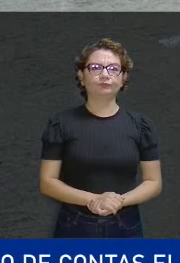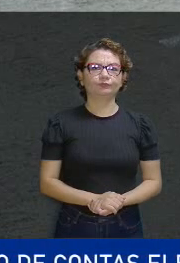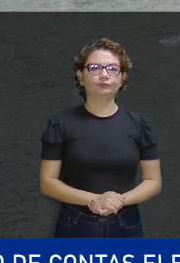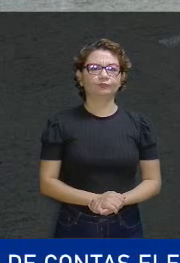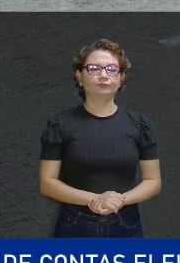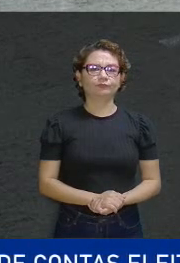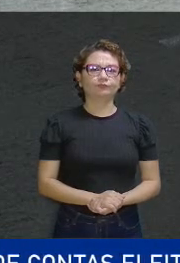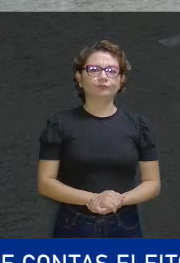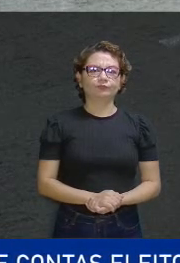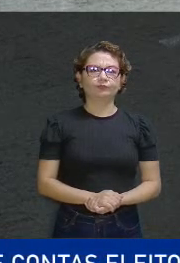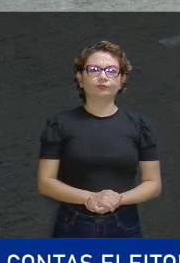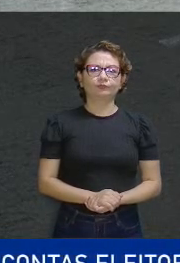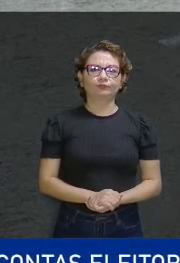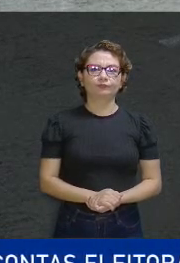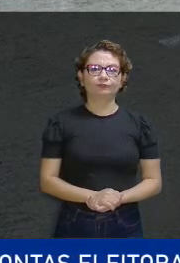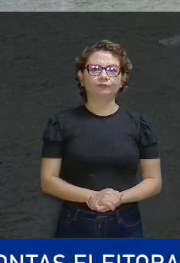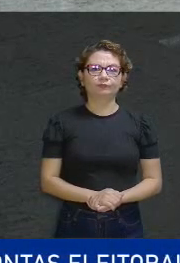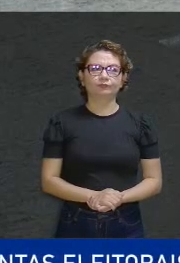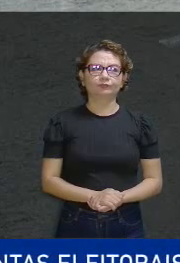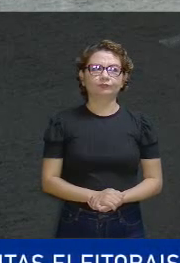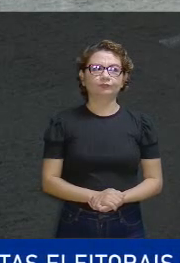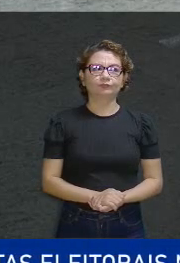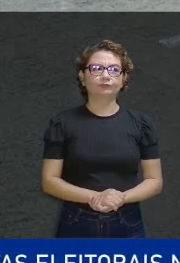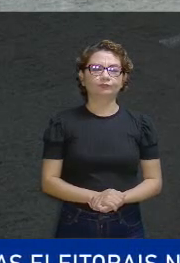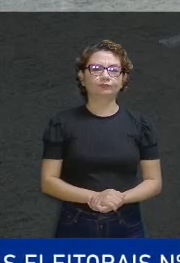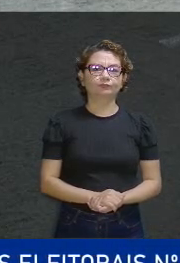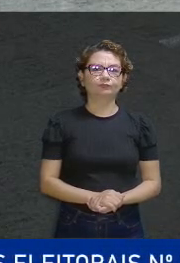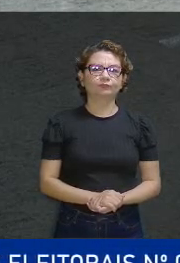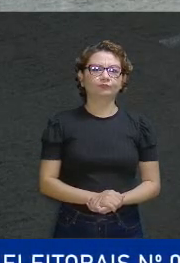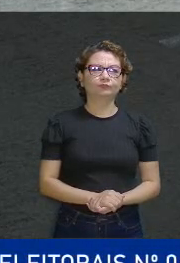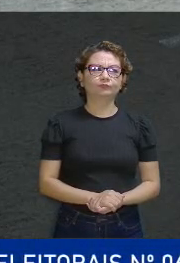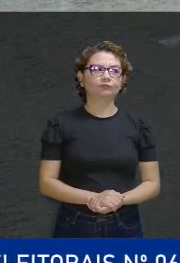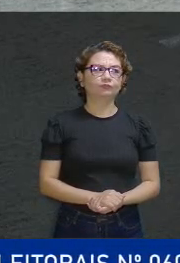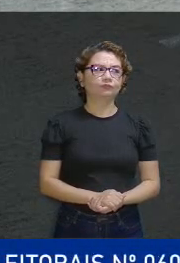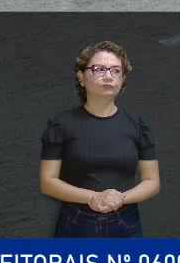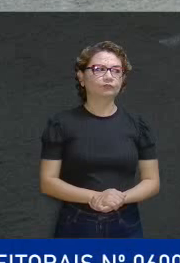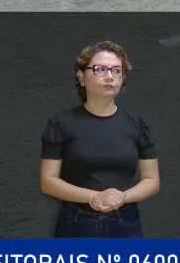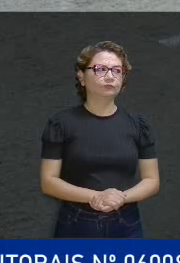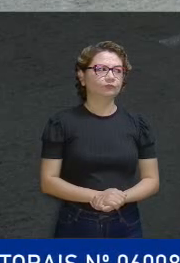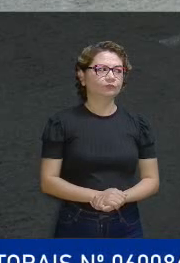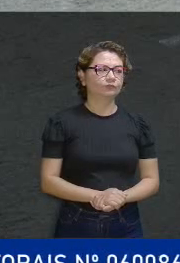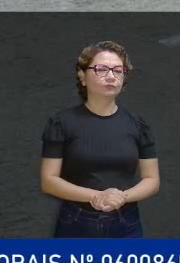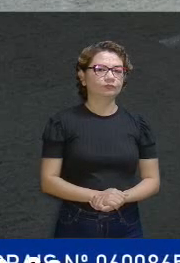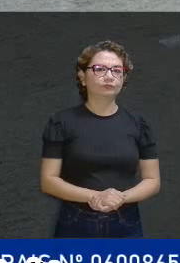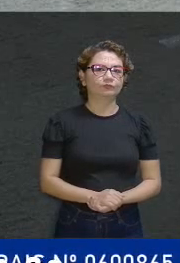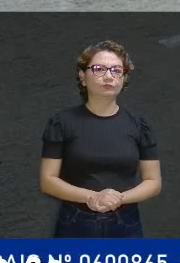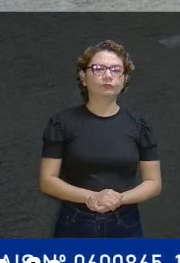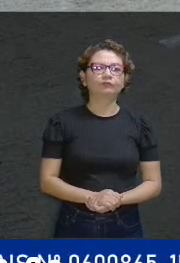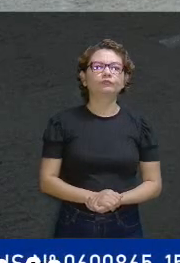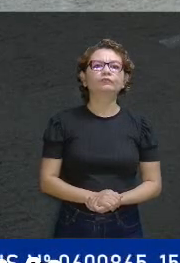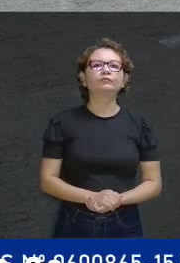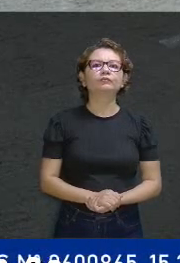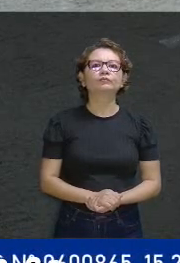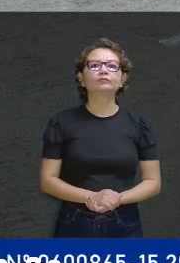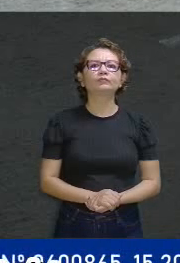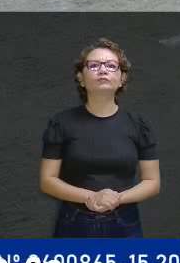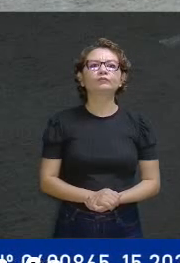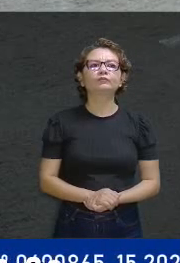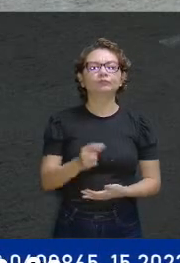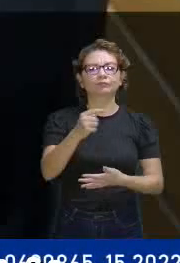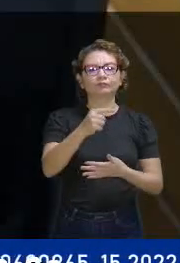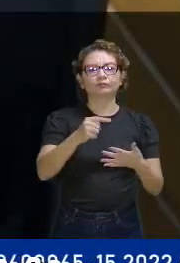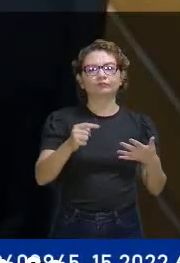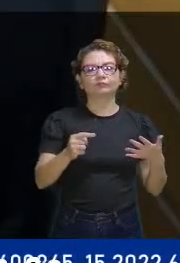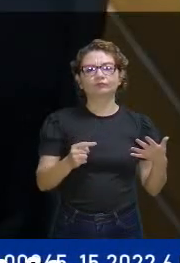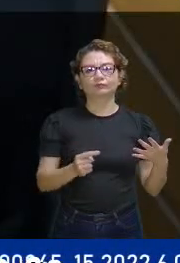Imagem para o plenário. Em tempo, declaro que os vogais serão o juiz Dumandes Souza,